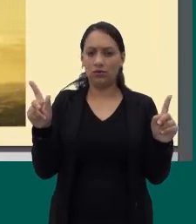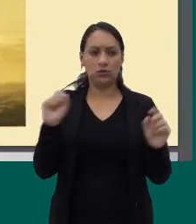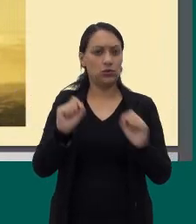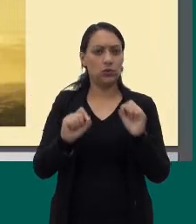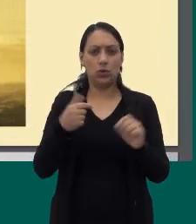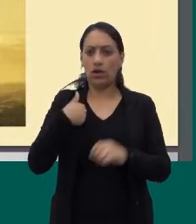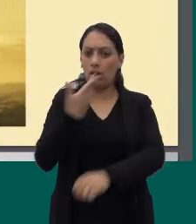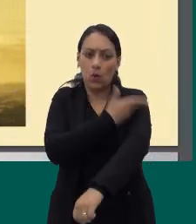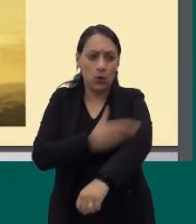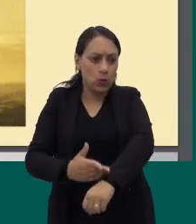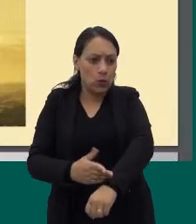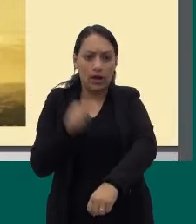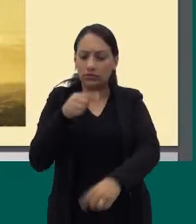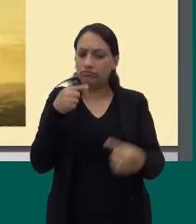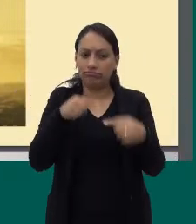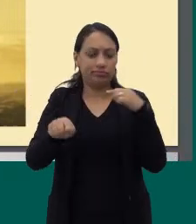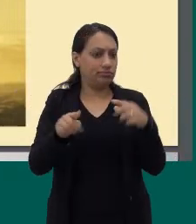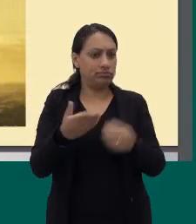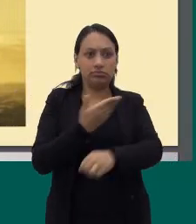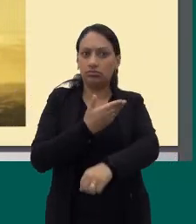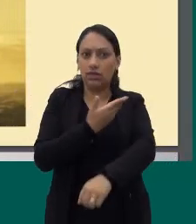eu habitualmente experiencio.